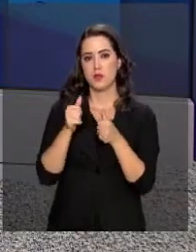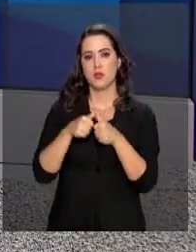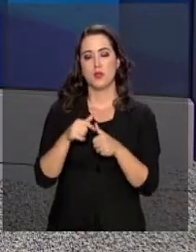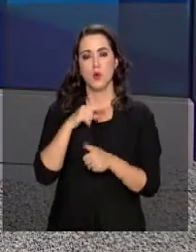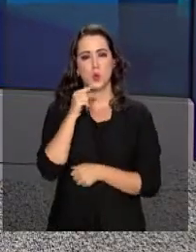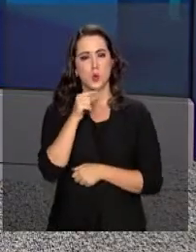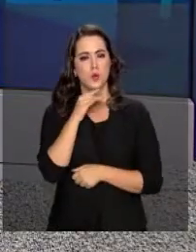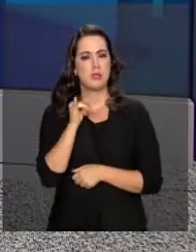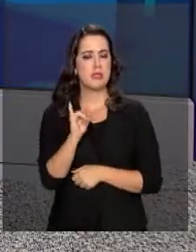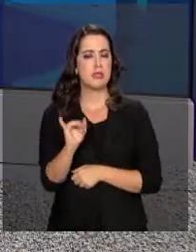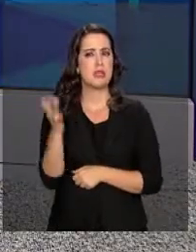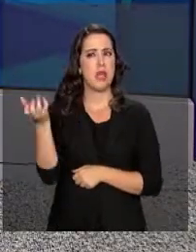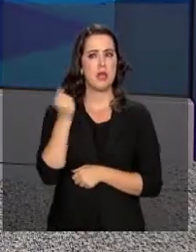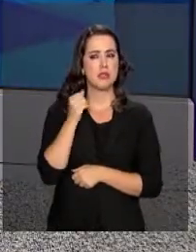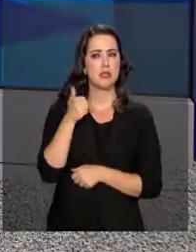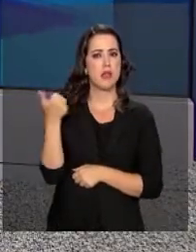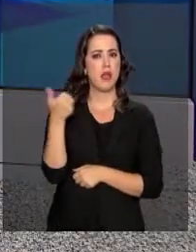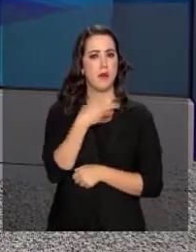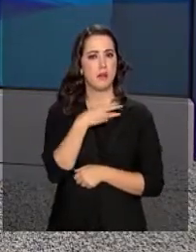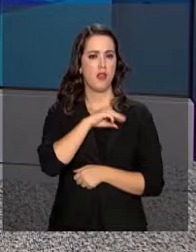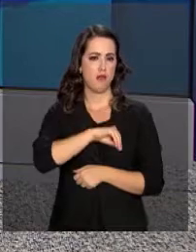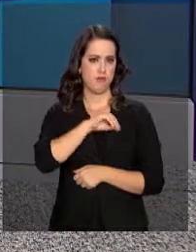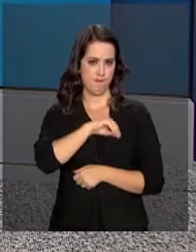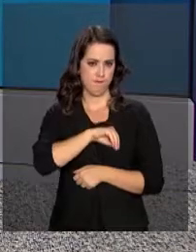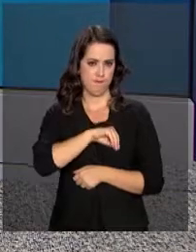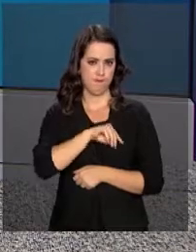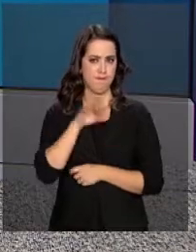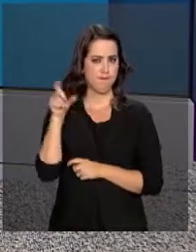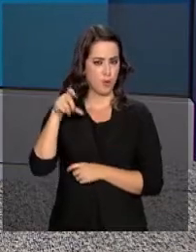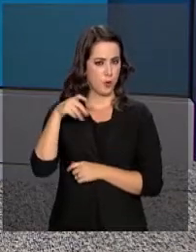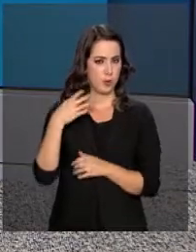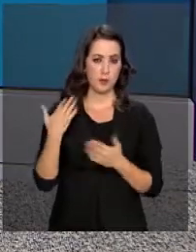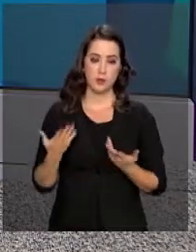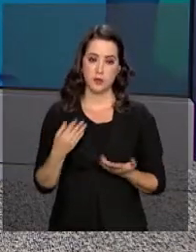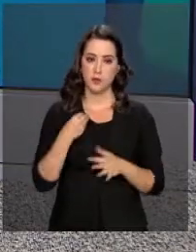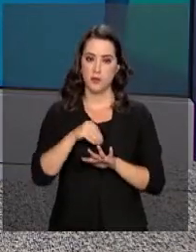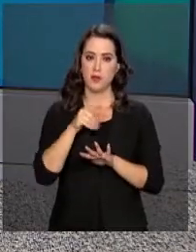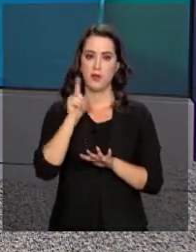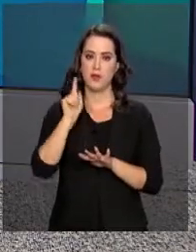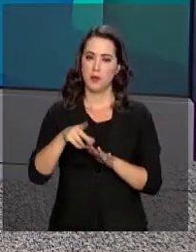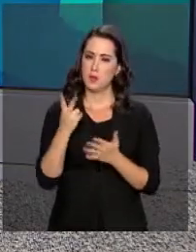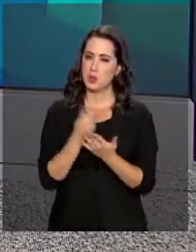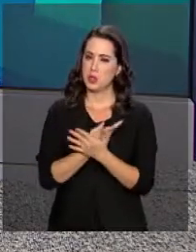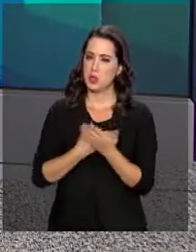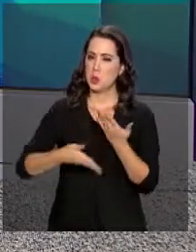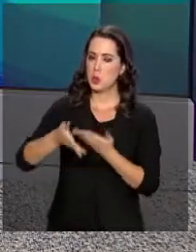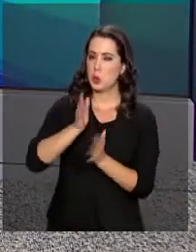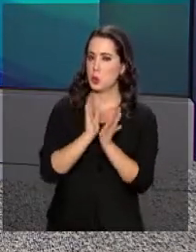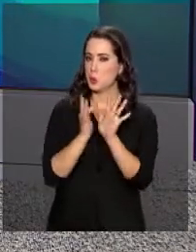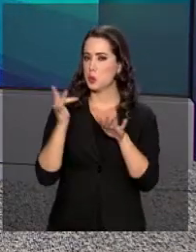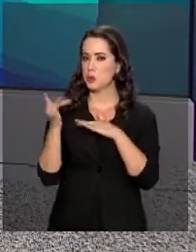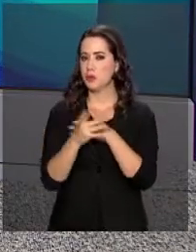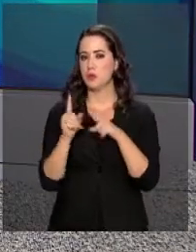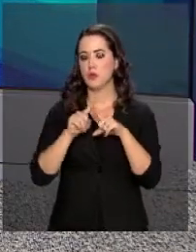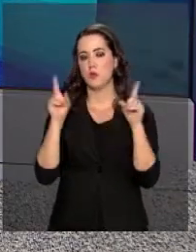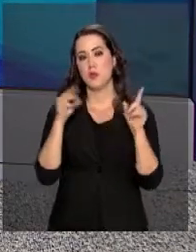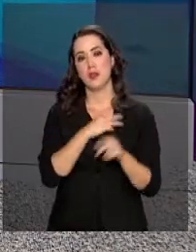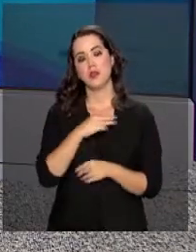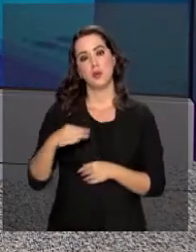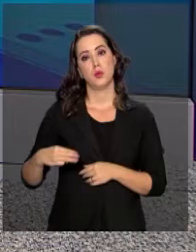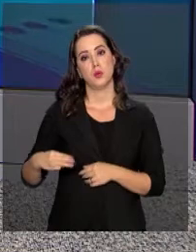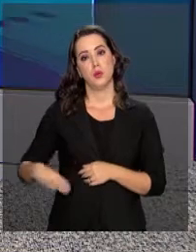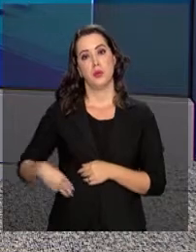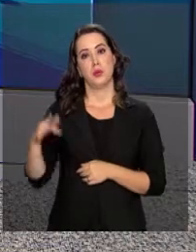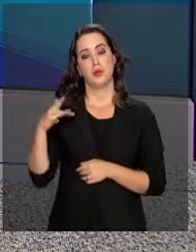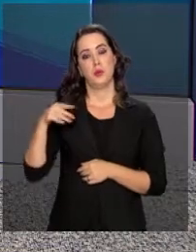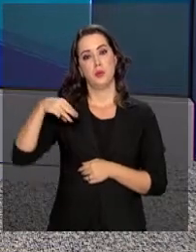com dúvidas se receberam uma 13ª parcela do benefício a informação errada circula nas redes sociais o ministério